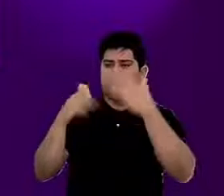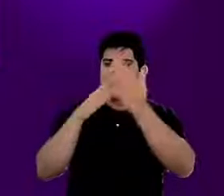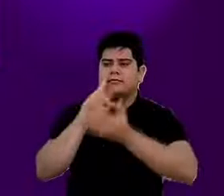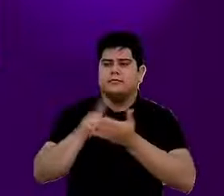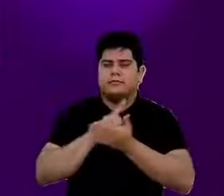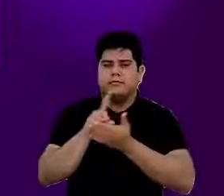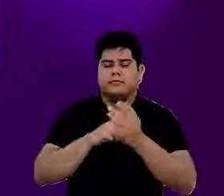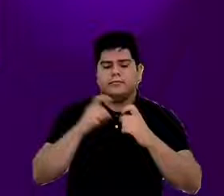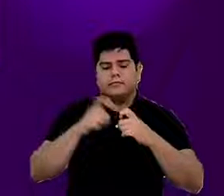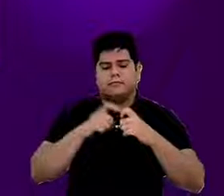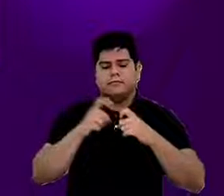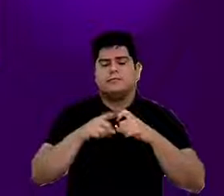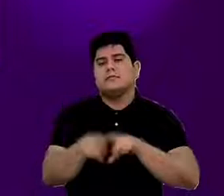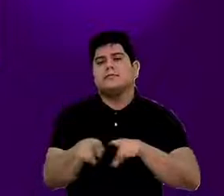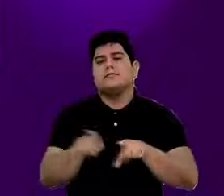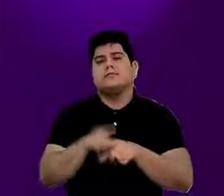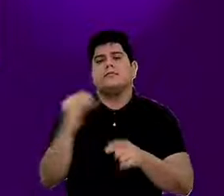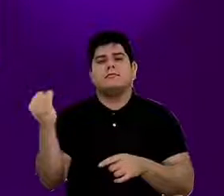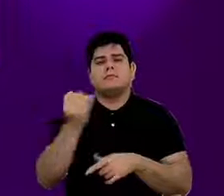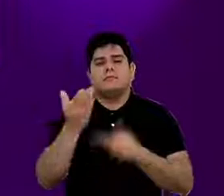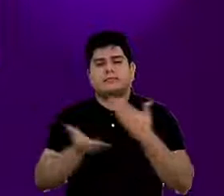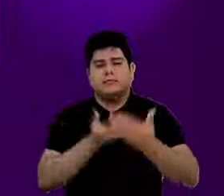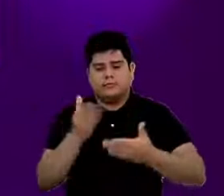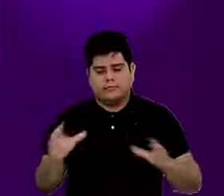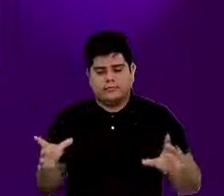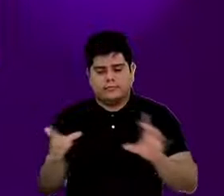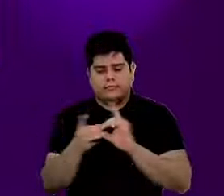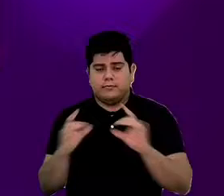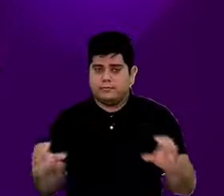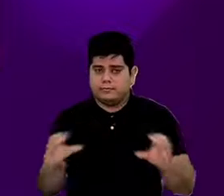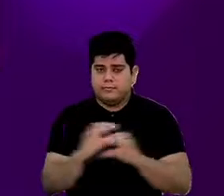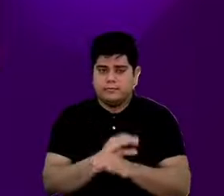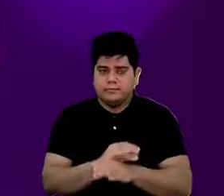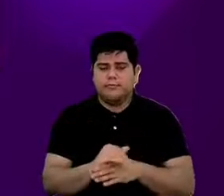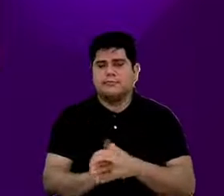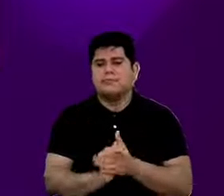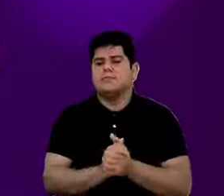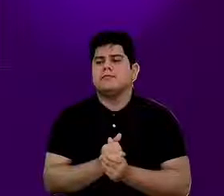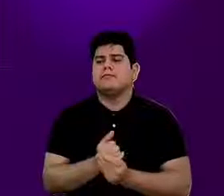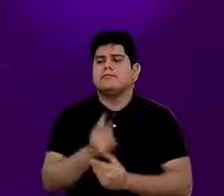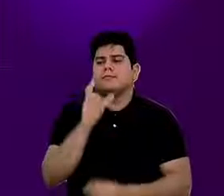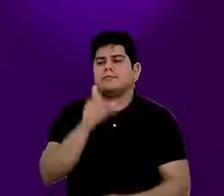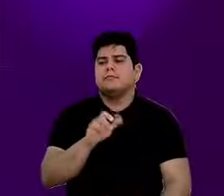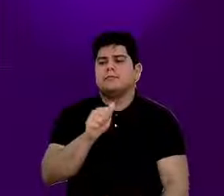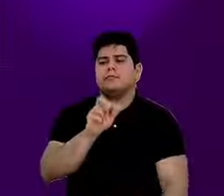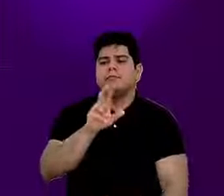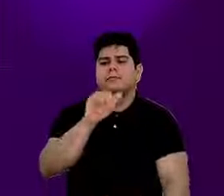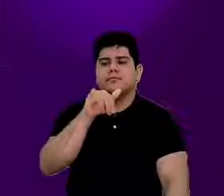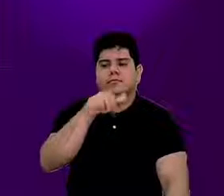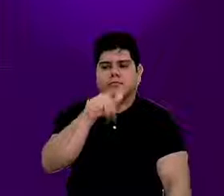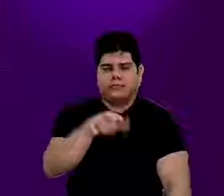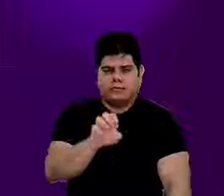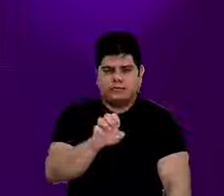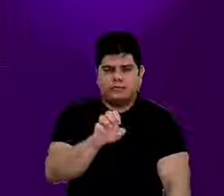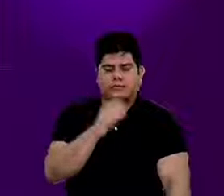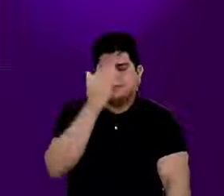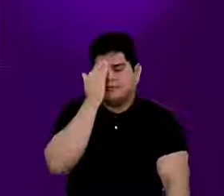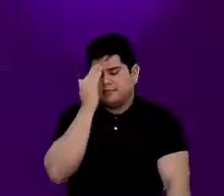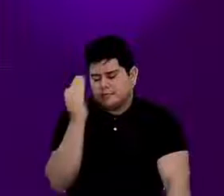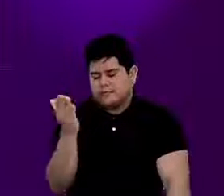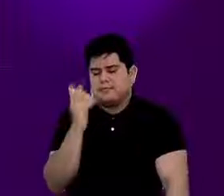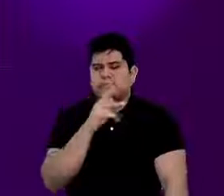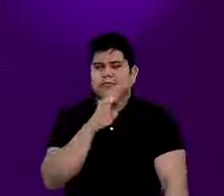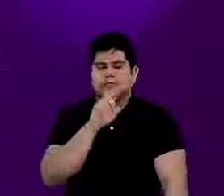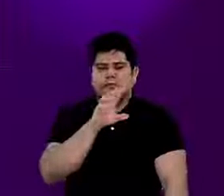da medicina e a importância do cuidado integrado e integral. Eu sou a Ariane, né? Já fui apresentada, obrigada, Pedro e